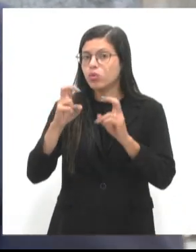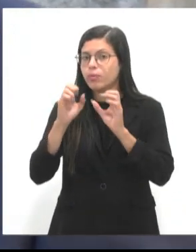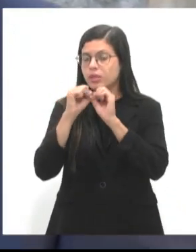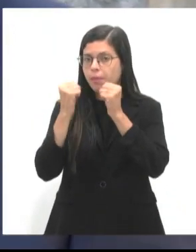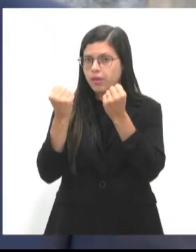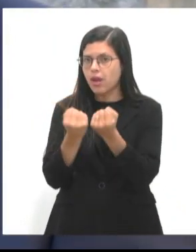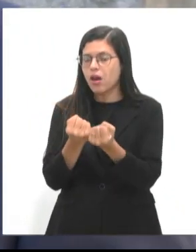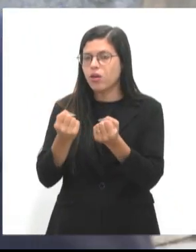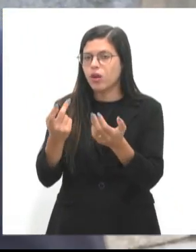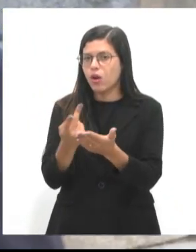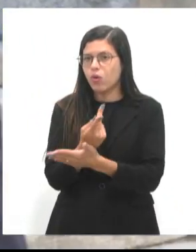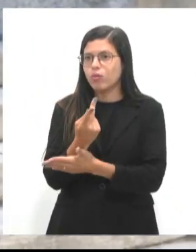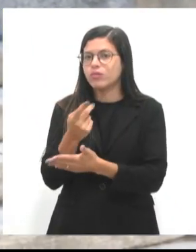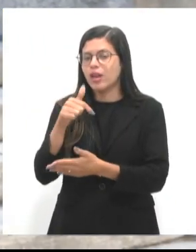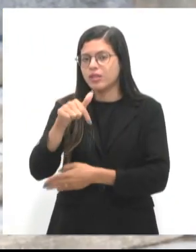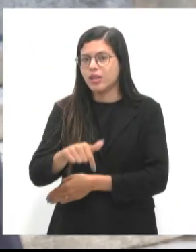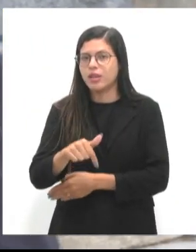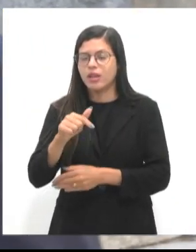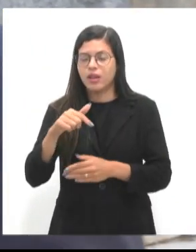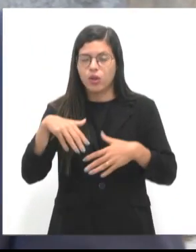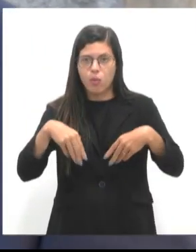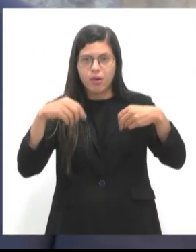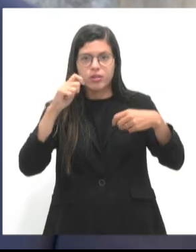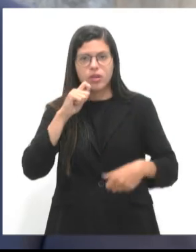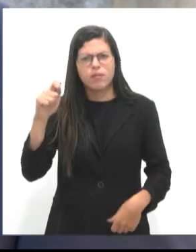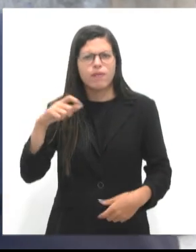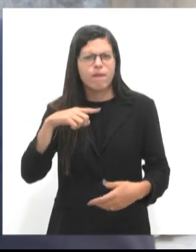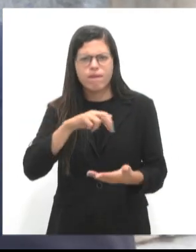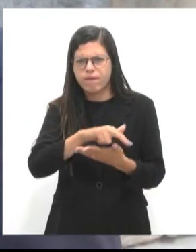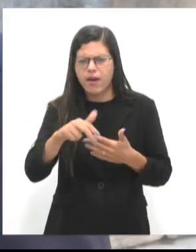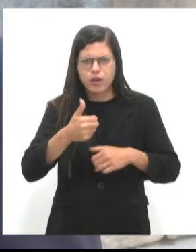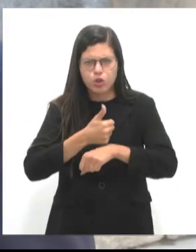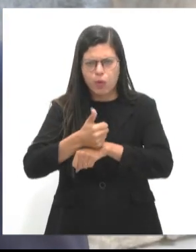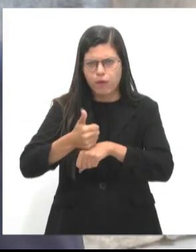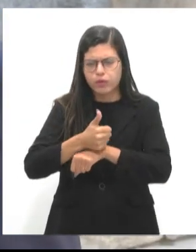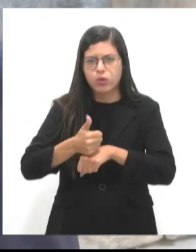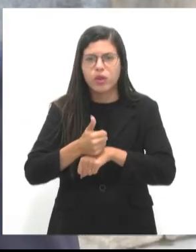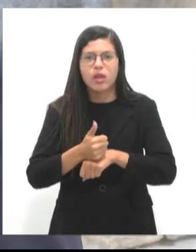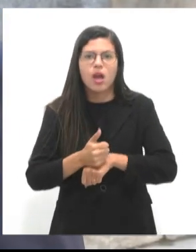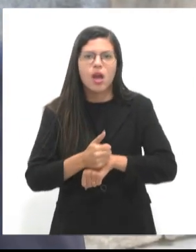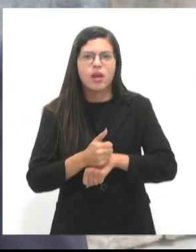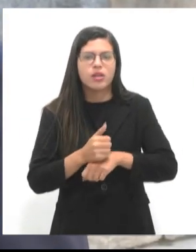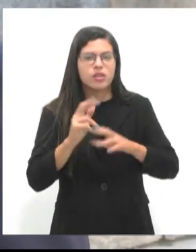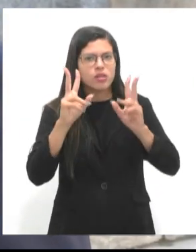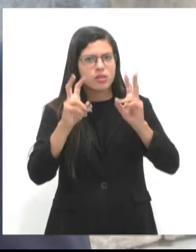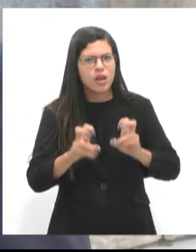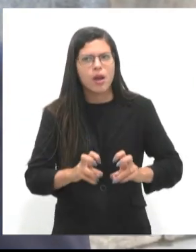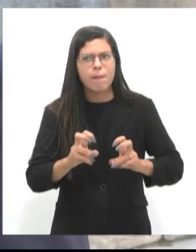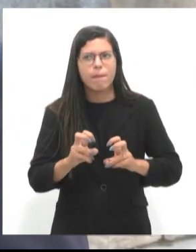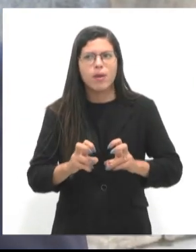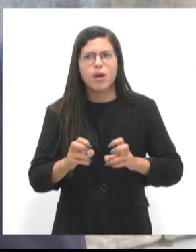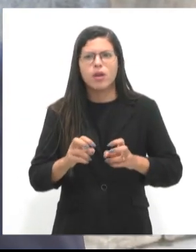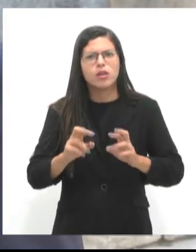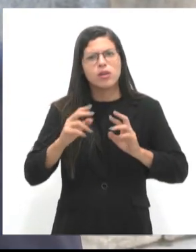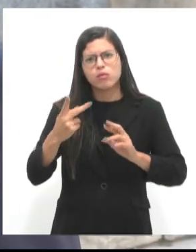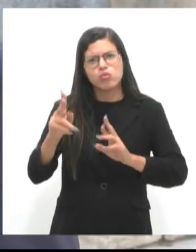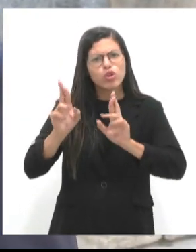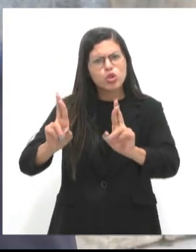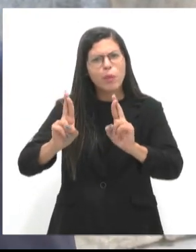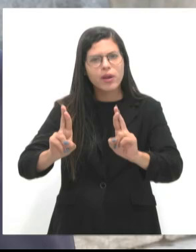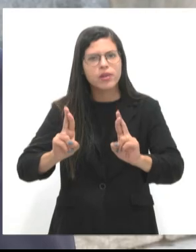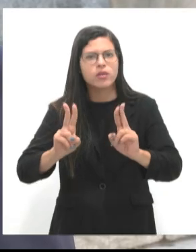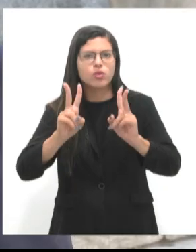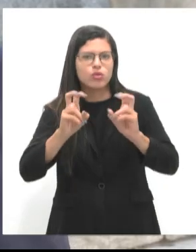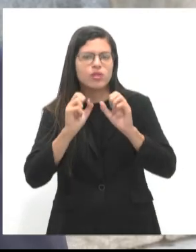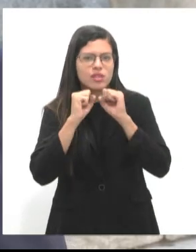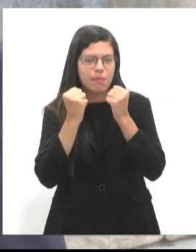Palácio Tiradentes, com a presença de diversos profissionais, diversos especialistas sobre esse tema, o que será abordado aqui, sua expectativa em relação a esse